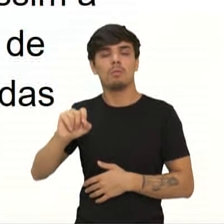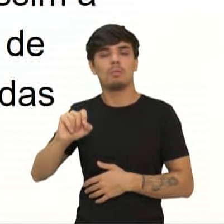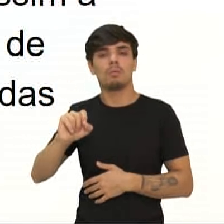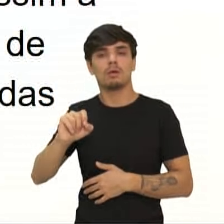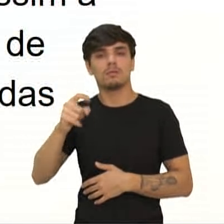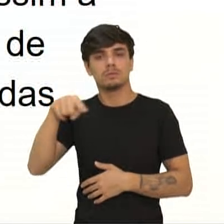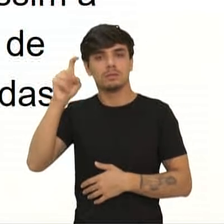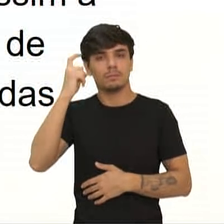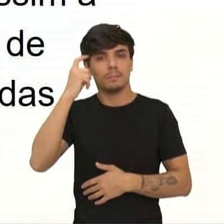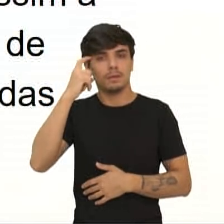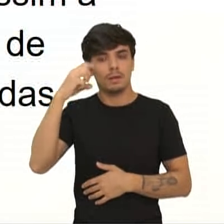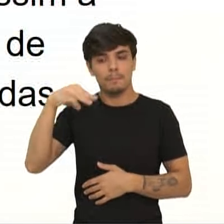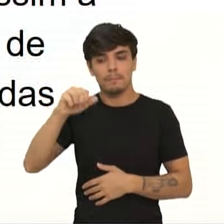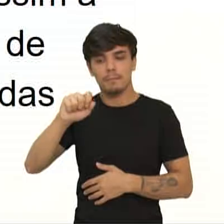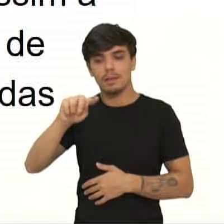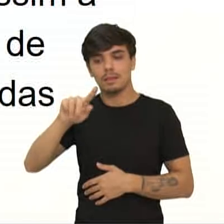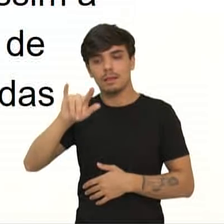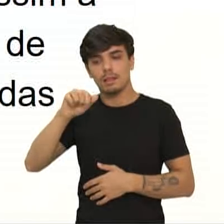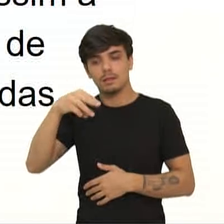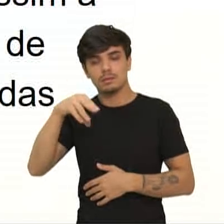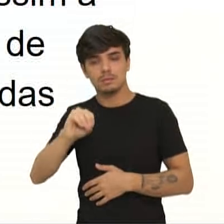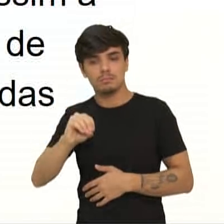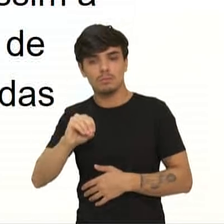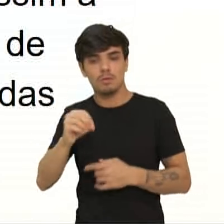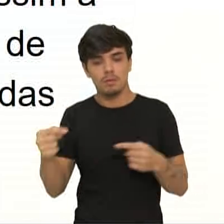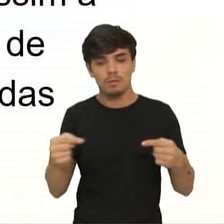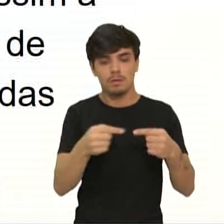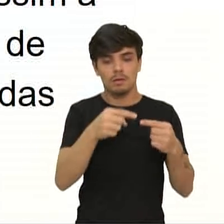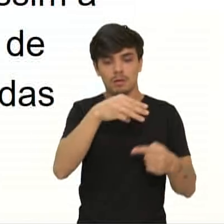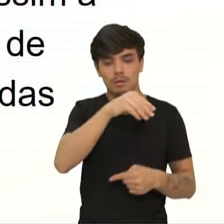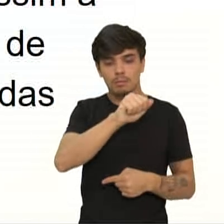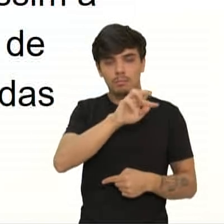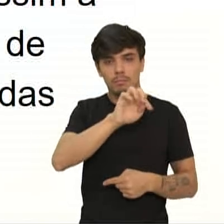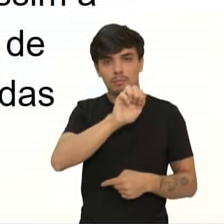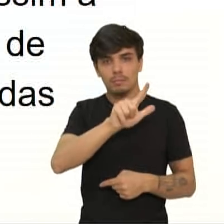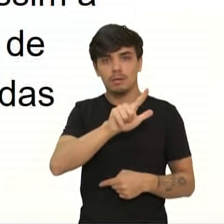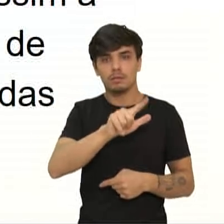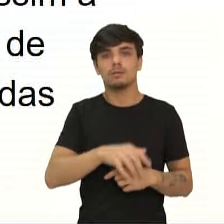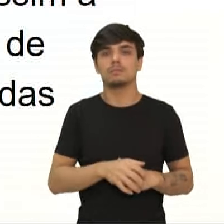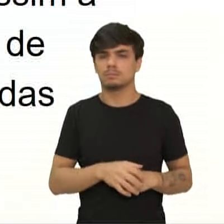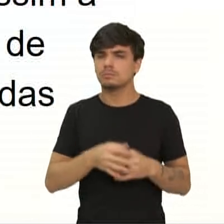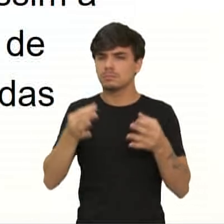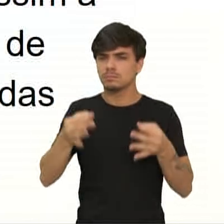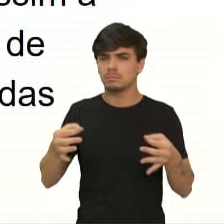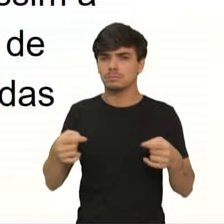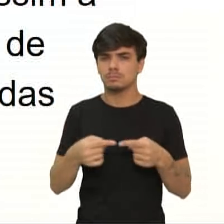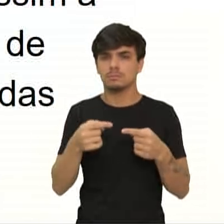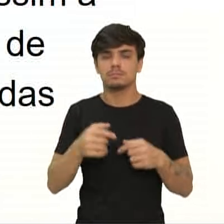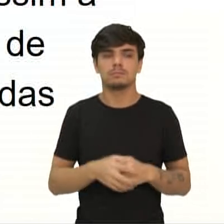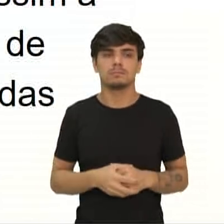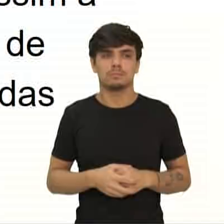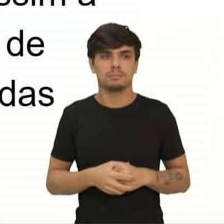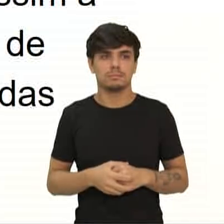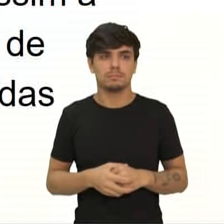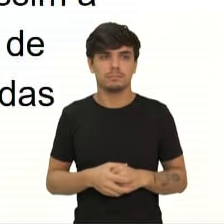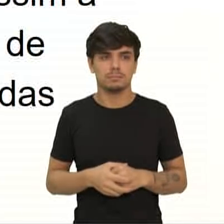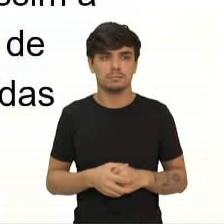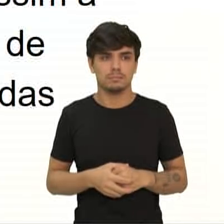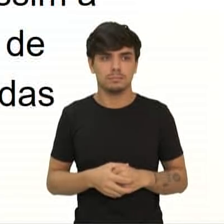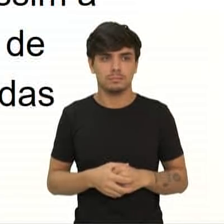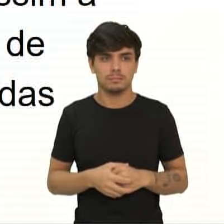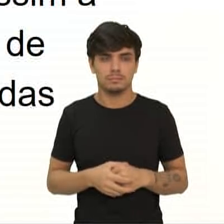vocês pensam? Metalismo, metal, ouro e prata. Fácil, né? Vamos lá?